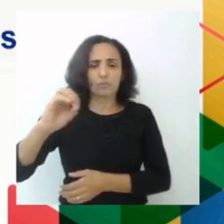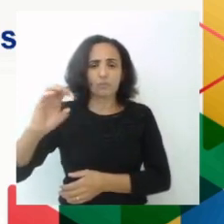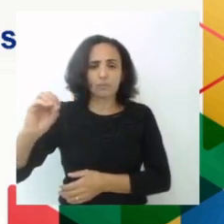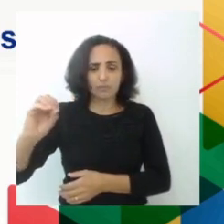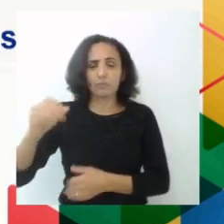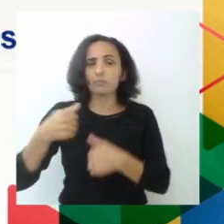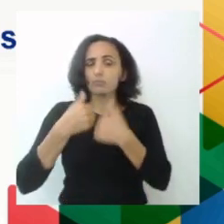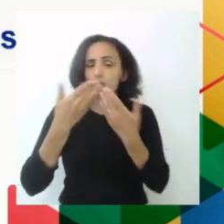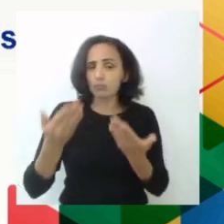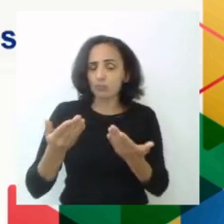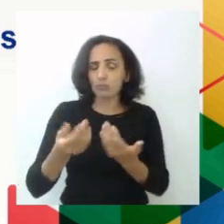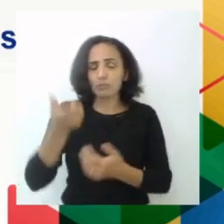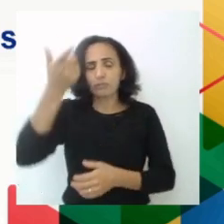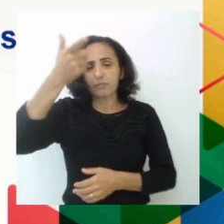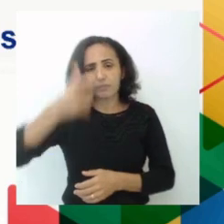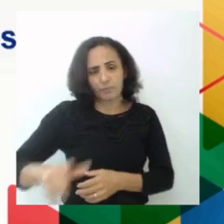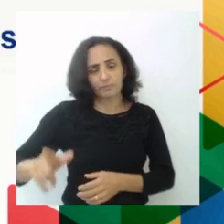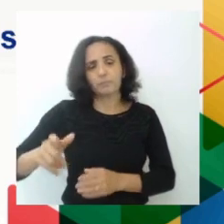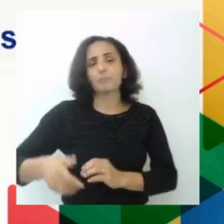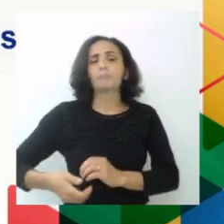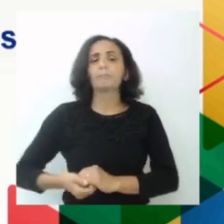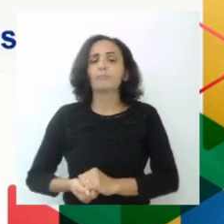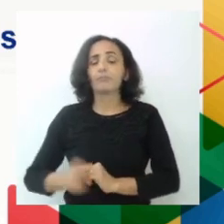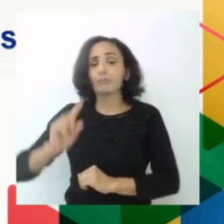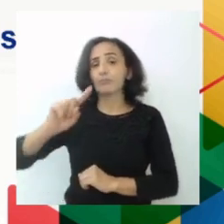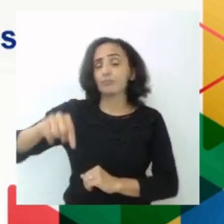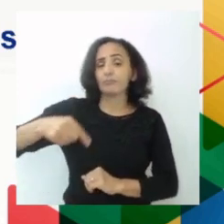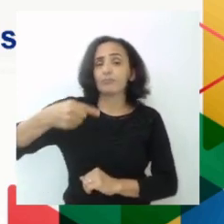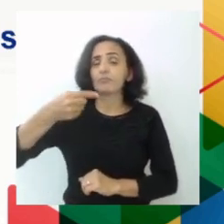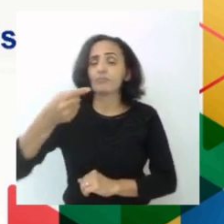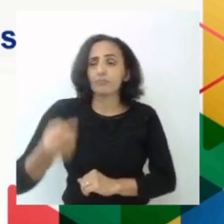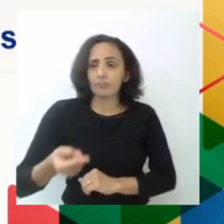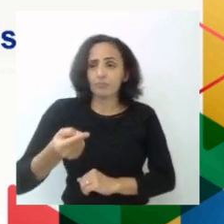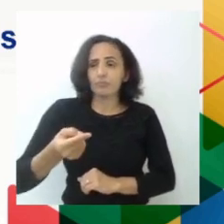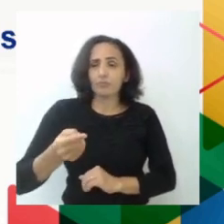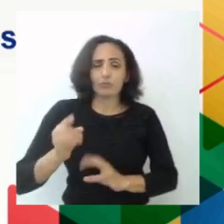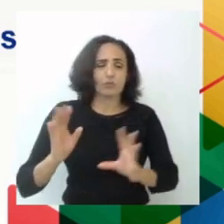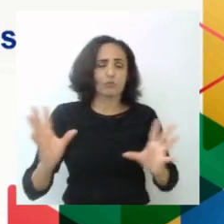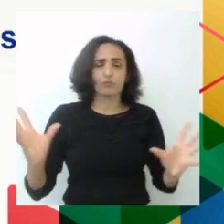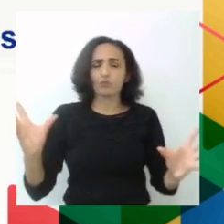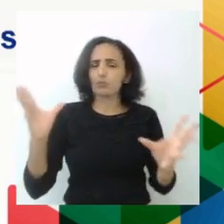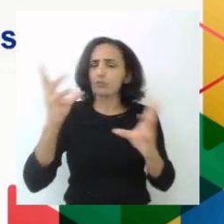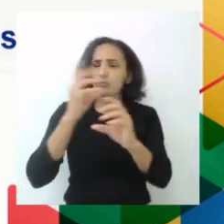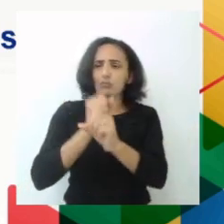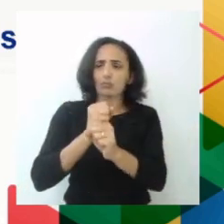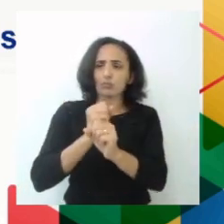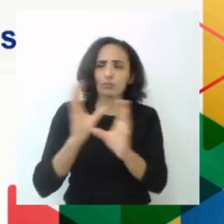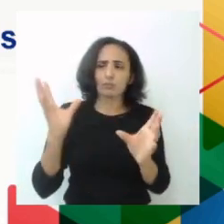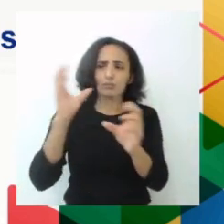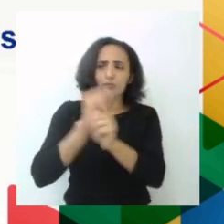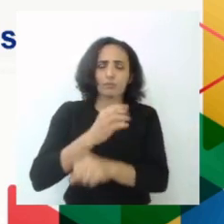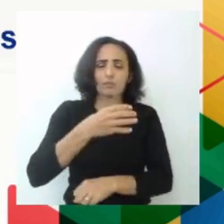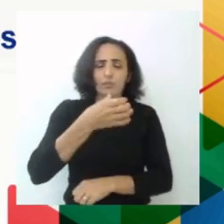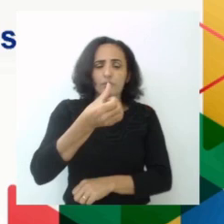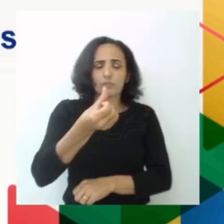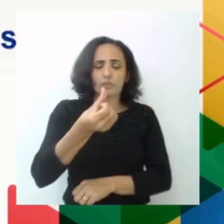eles aparecem 6 vezes. E em seguida eu faço toda a soma, que vai dar